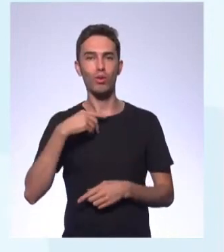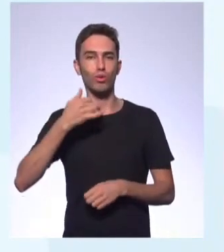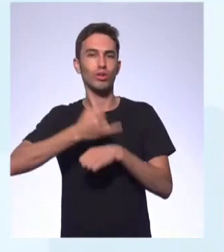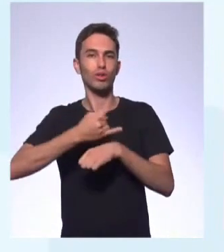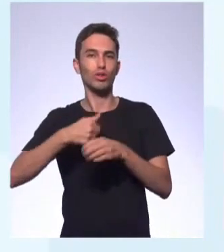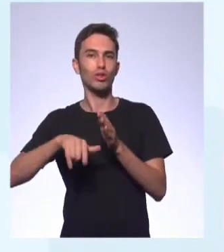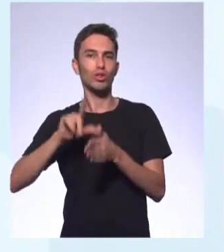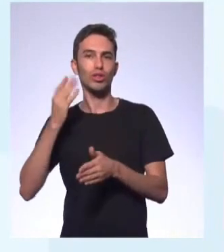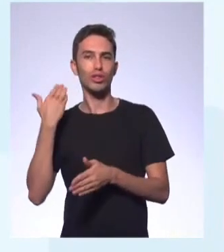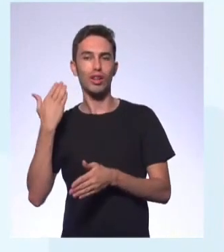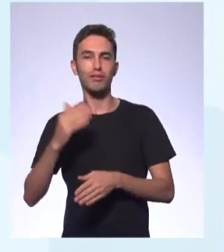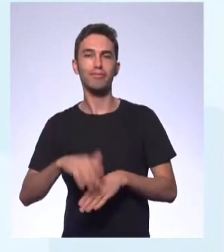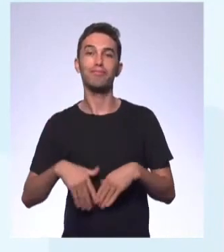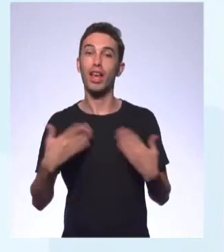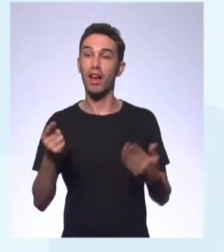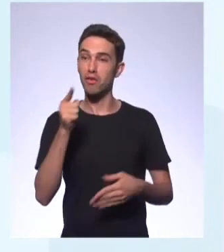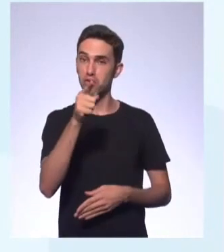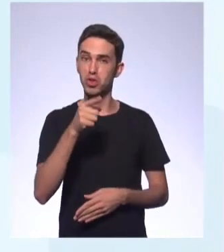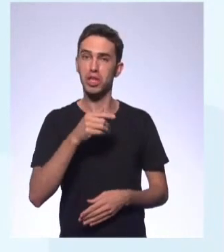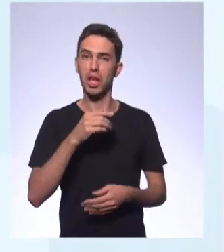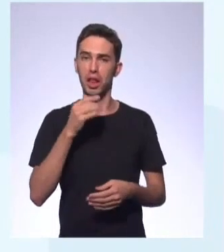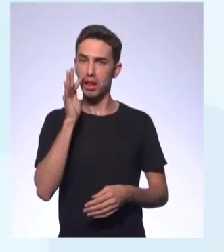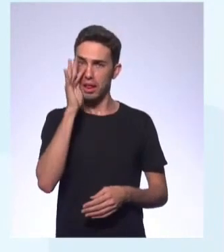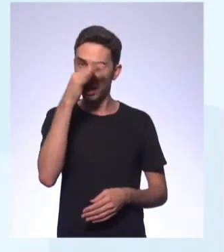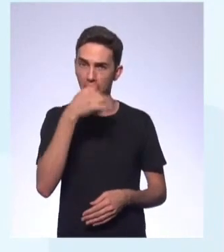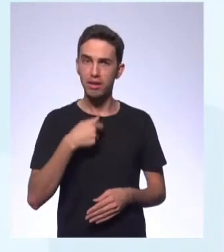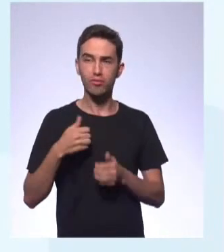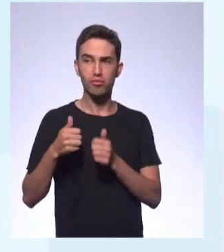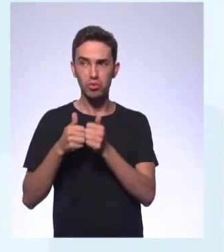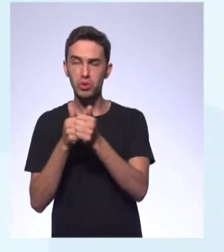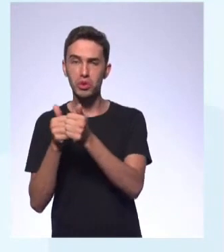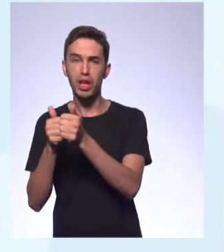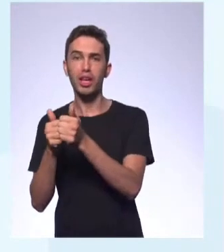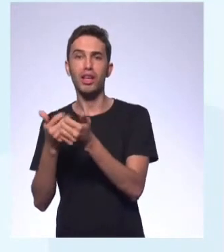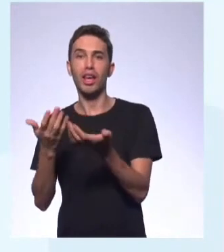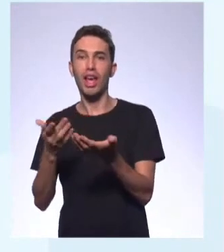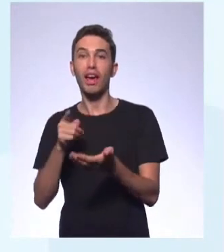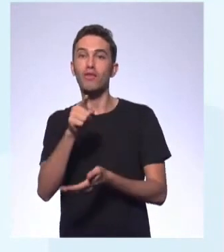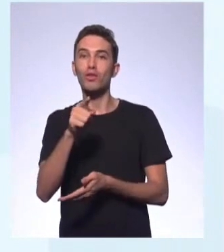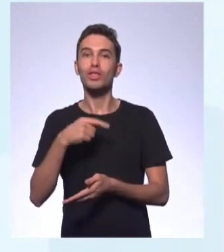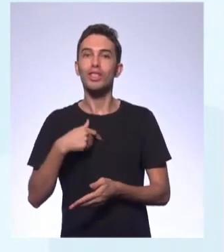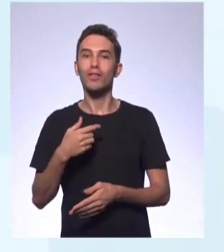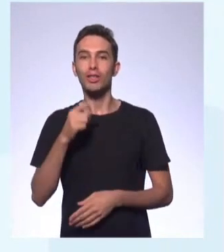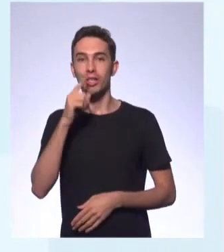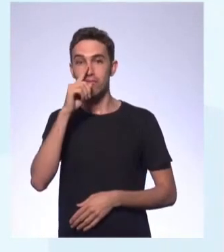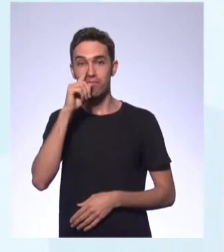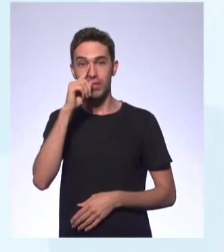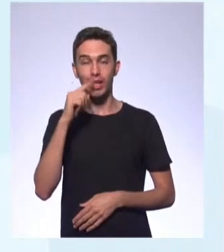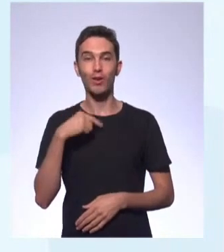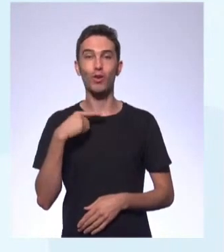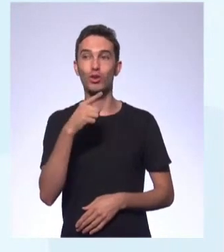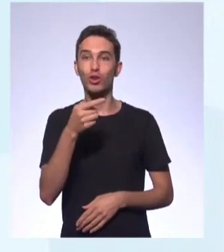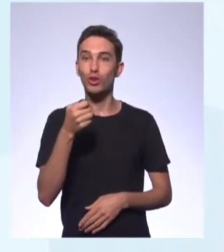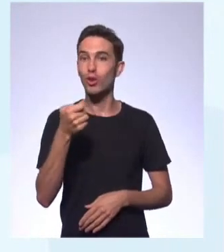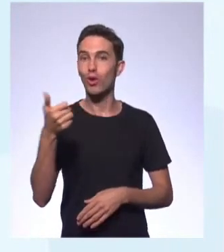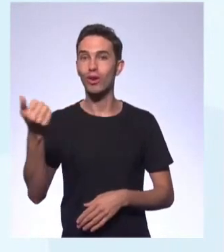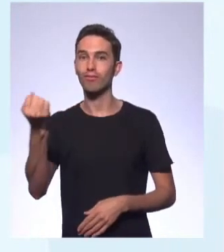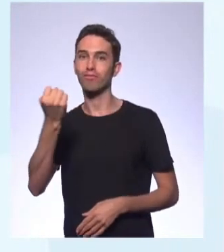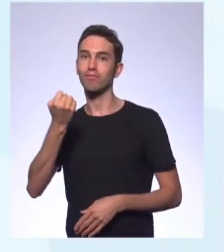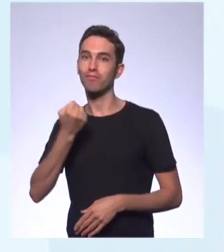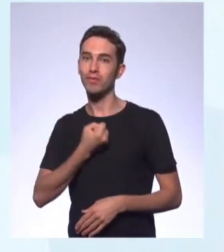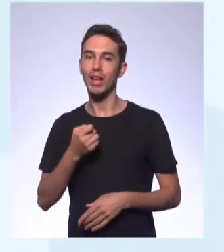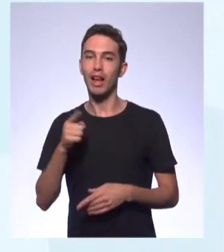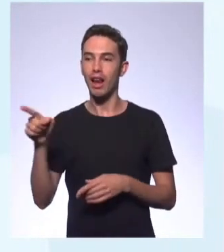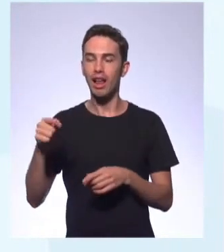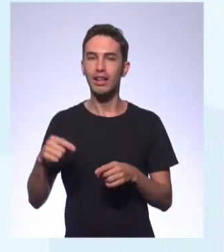chefe. Você, por lealdade, o segue e eis você arriscado a levar uma estocada em